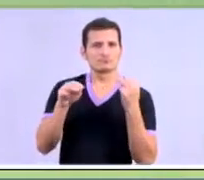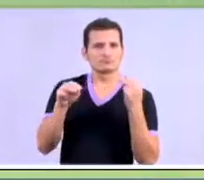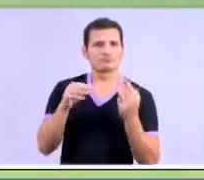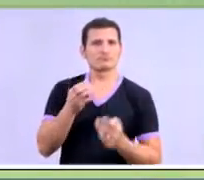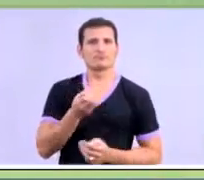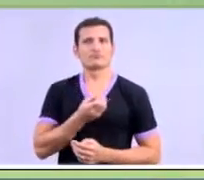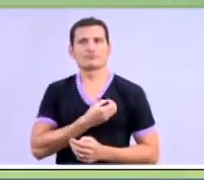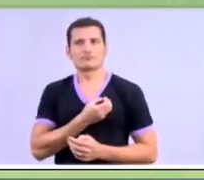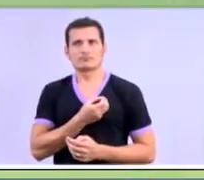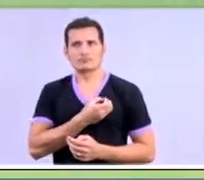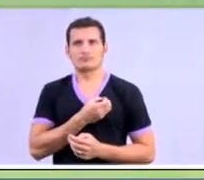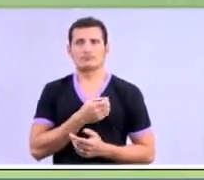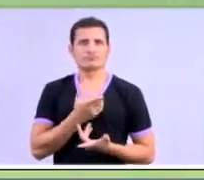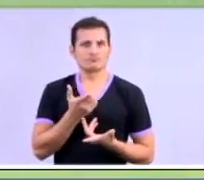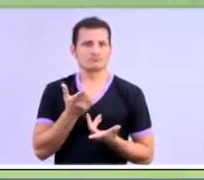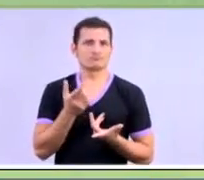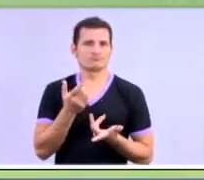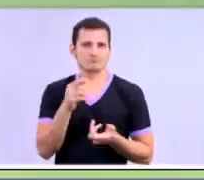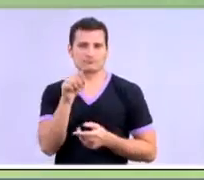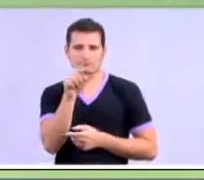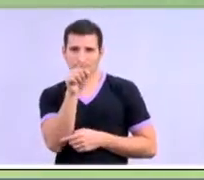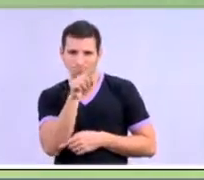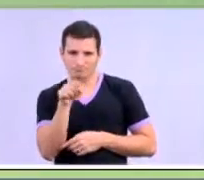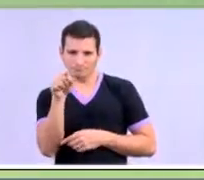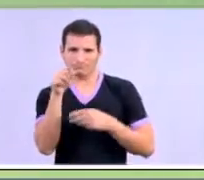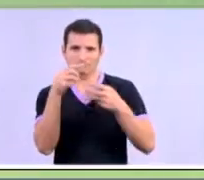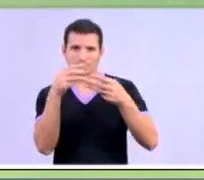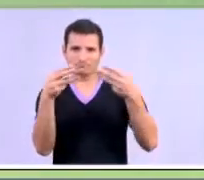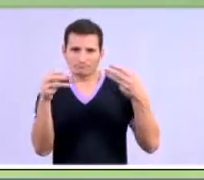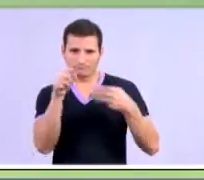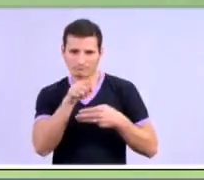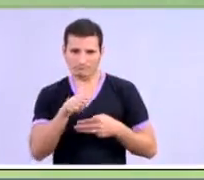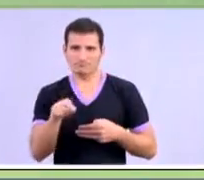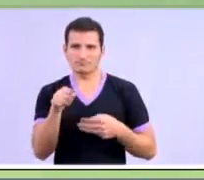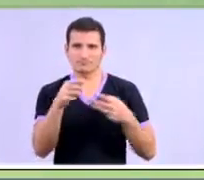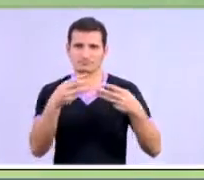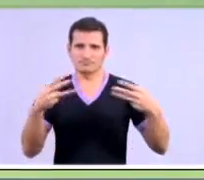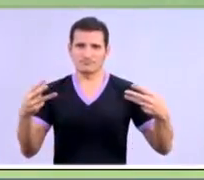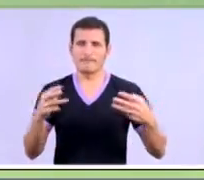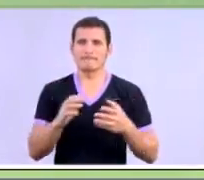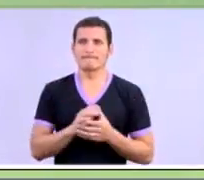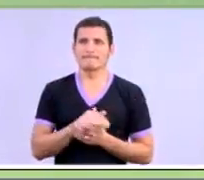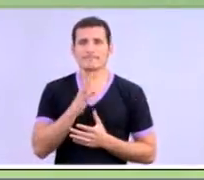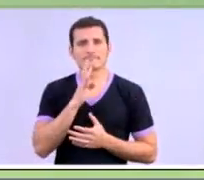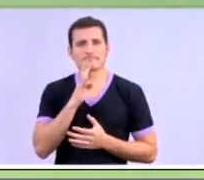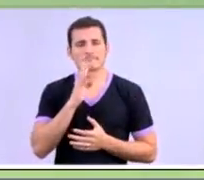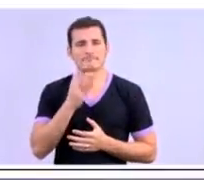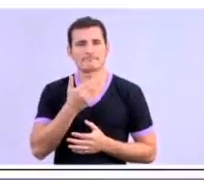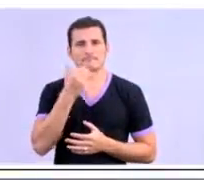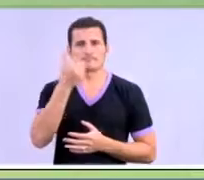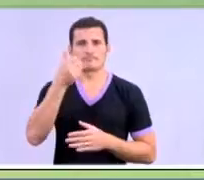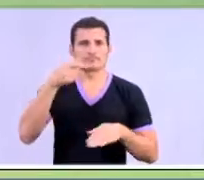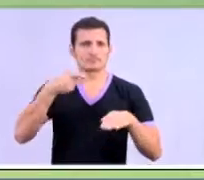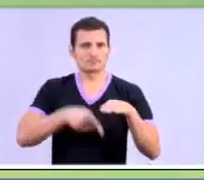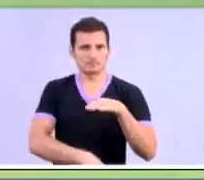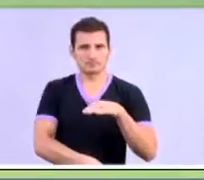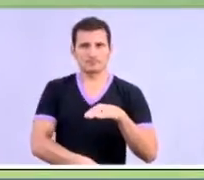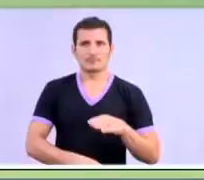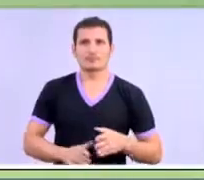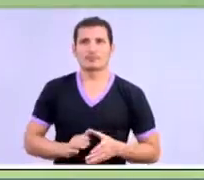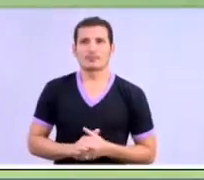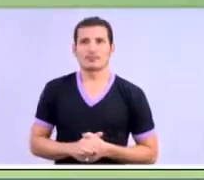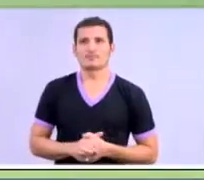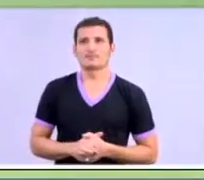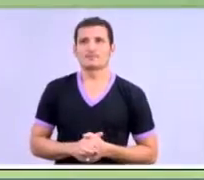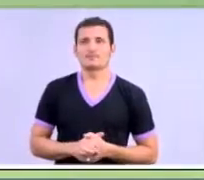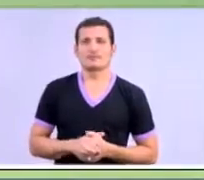protocolos, tudo isso acontecendo dentro da rede, ok? Nós vamos conhecer um pouquinho melhor, vamos entrar um pouquinho mais a fundo. Bom,